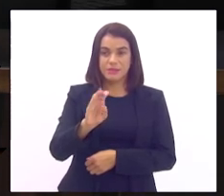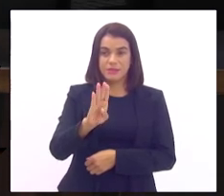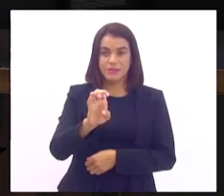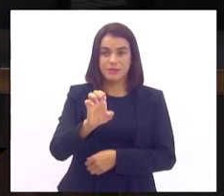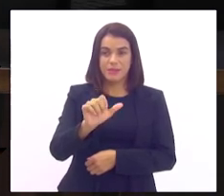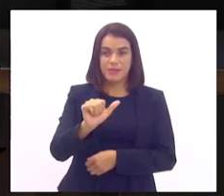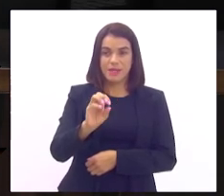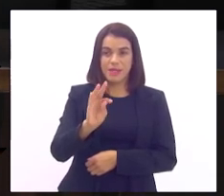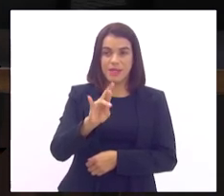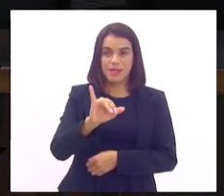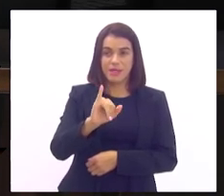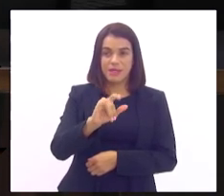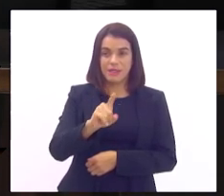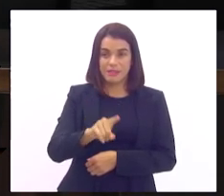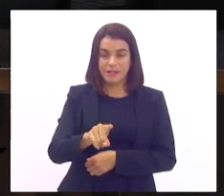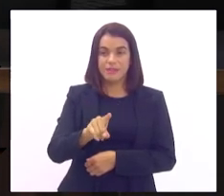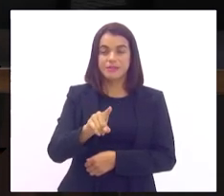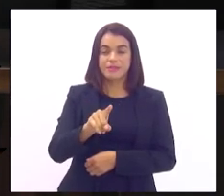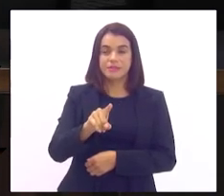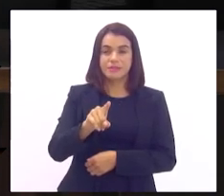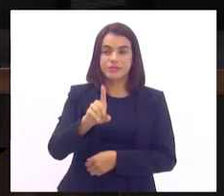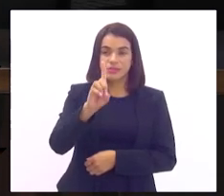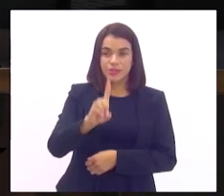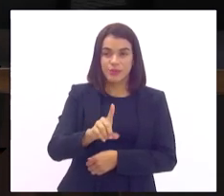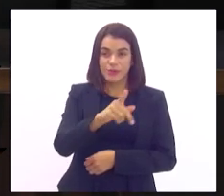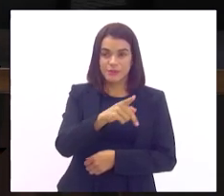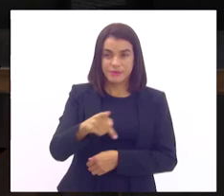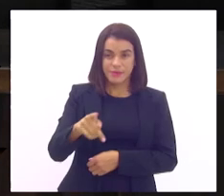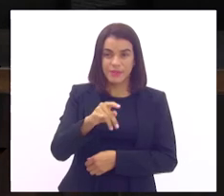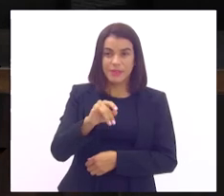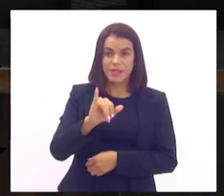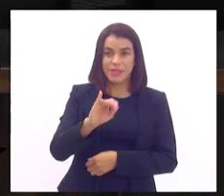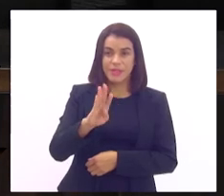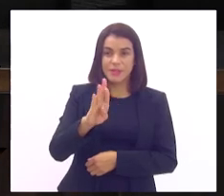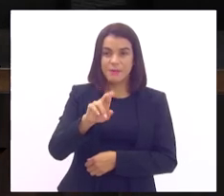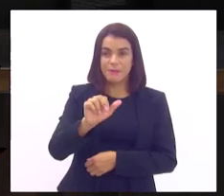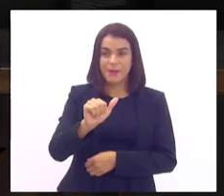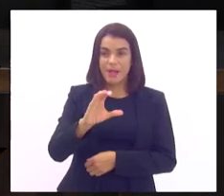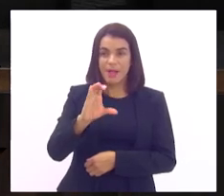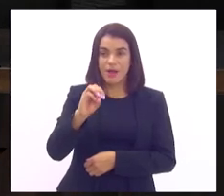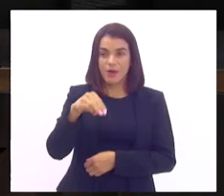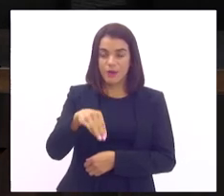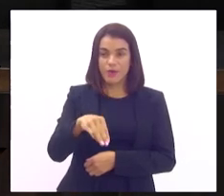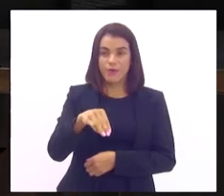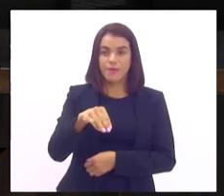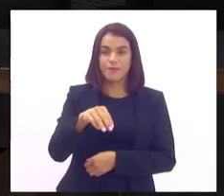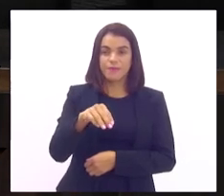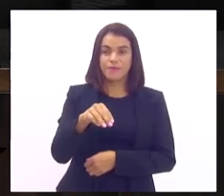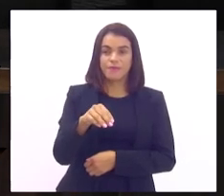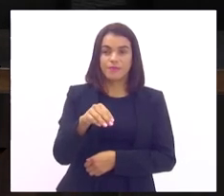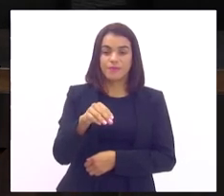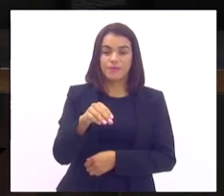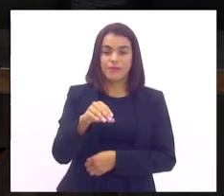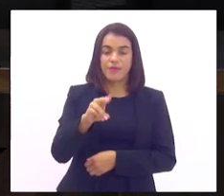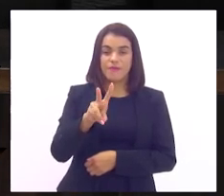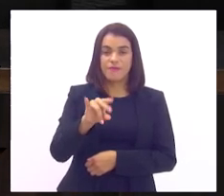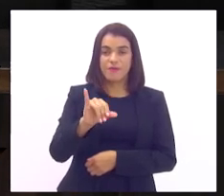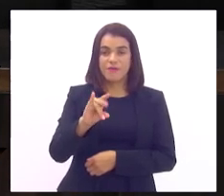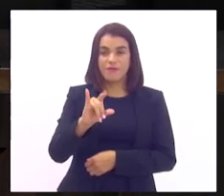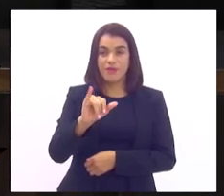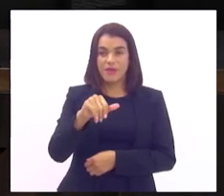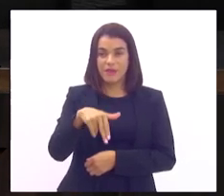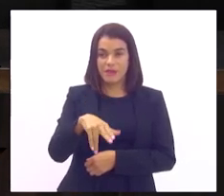Beatriz Moraes, diretora-presidente do IBRACOM, Viviane Moreira, chefe do departamento financeiro do